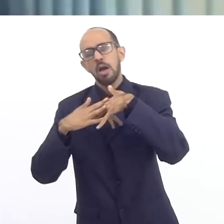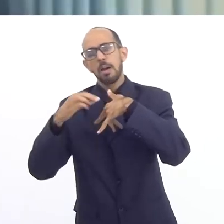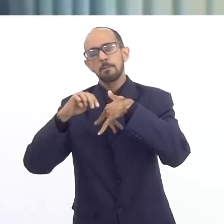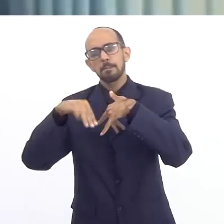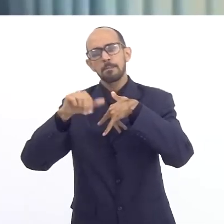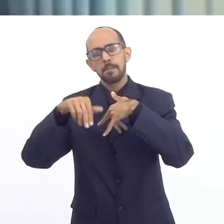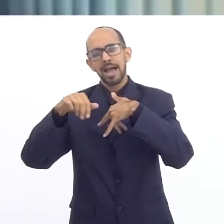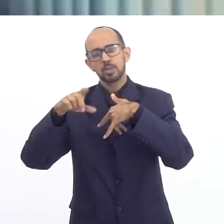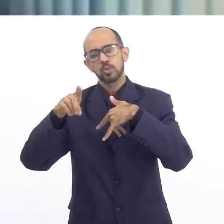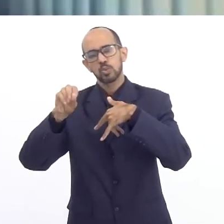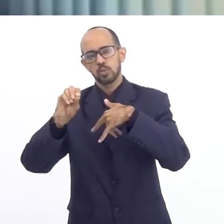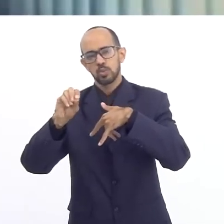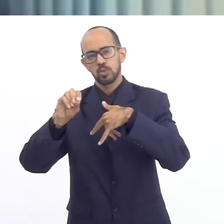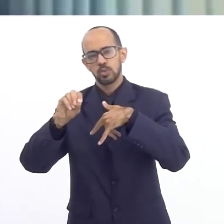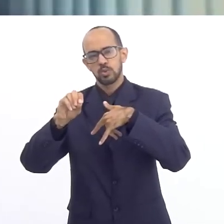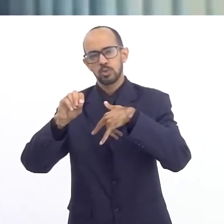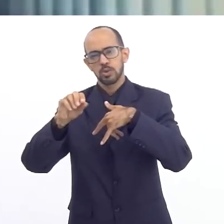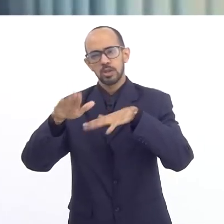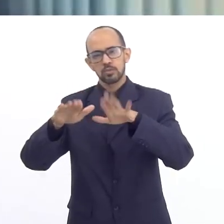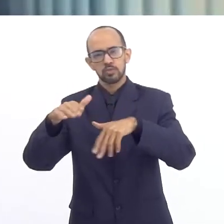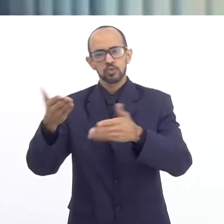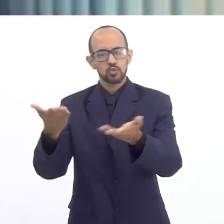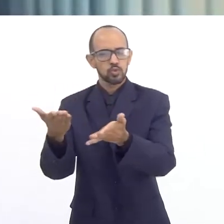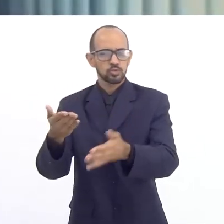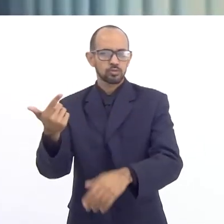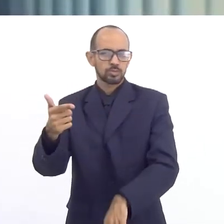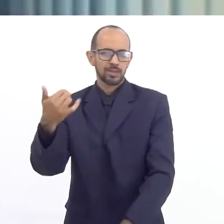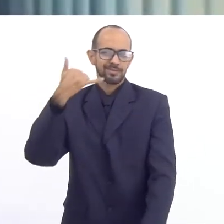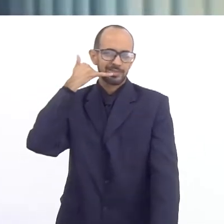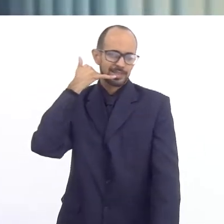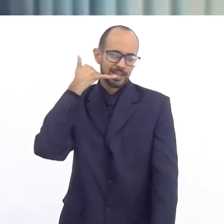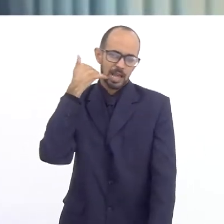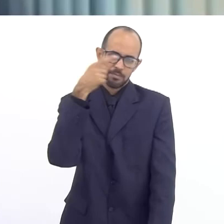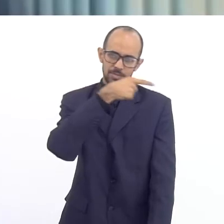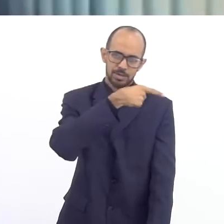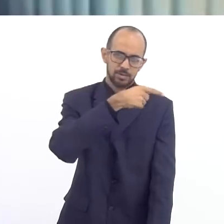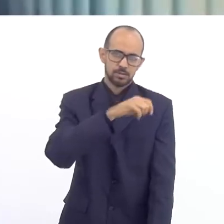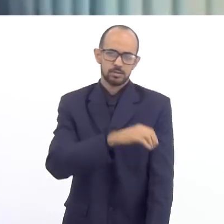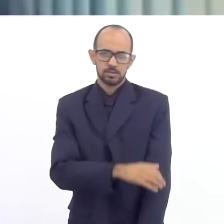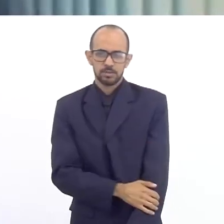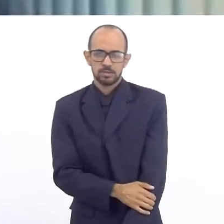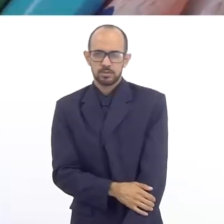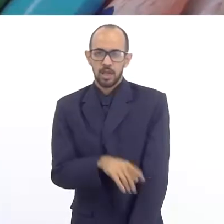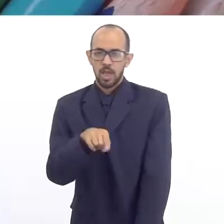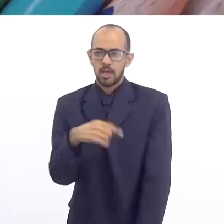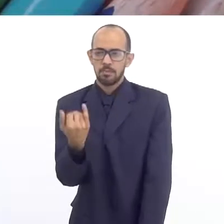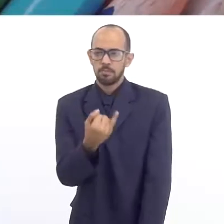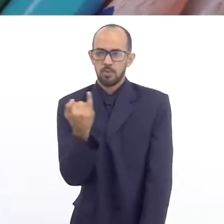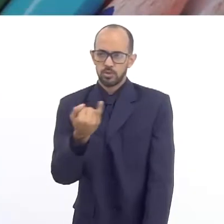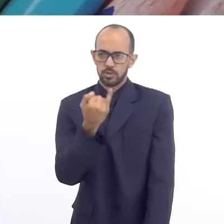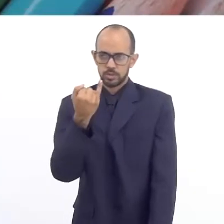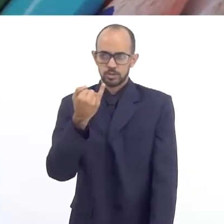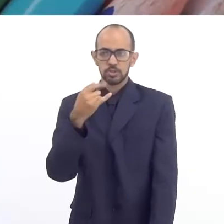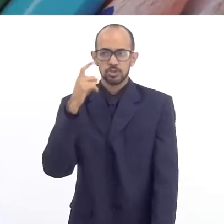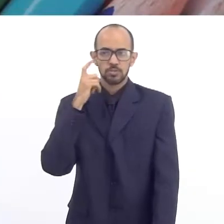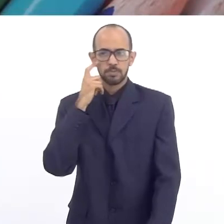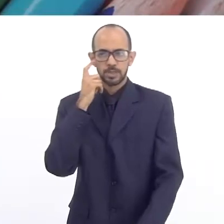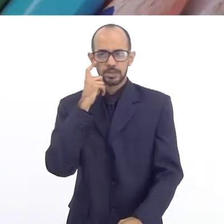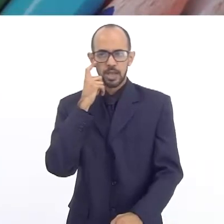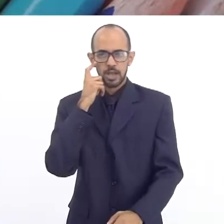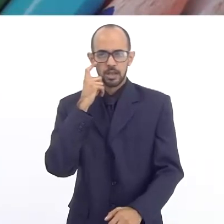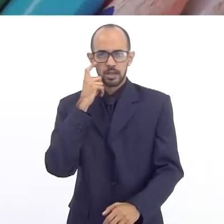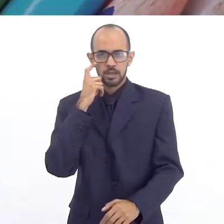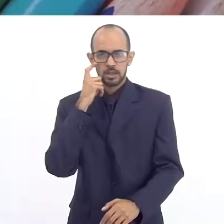os filhos não arranjavam tempo, nem às vezes um telefonema para eles. Então, eu acho que isso é muito importante a gente